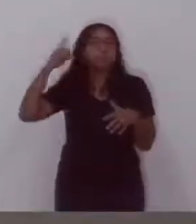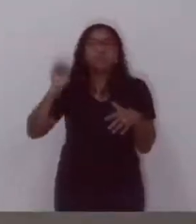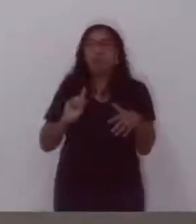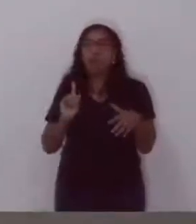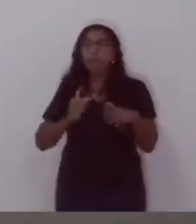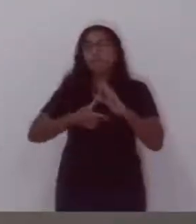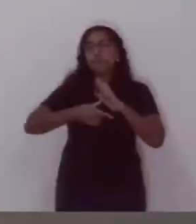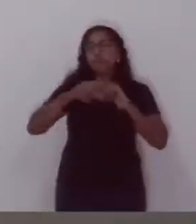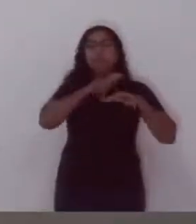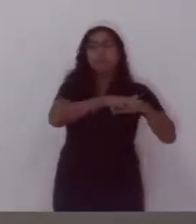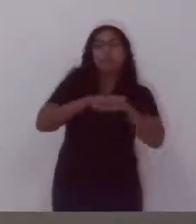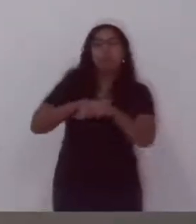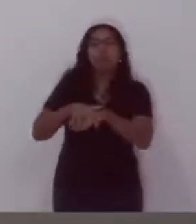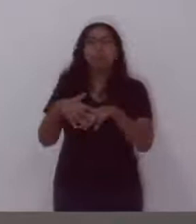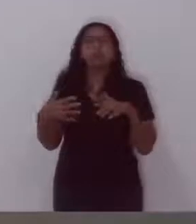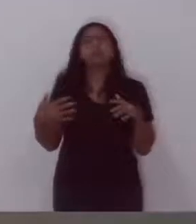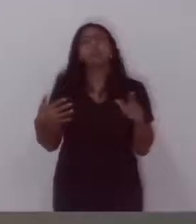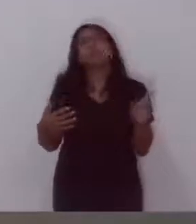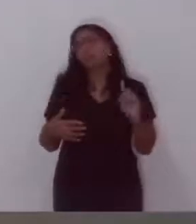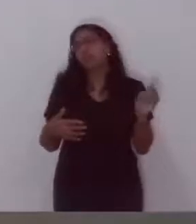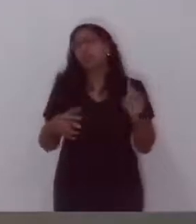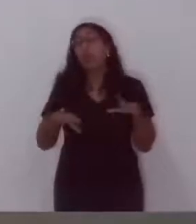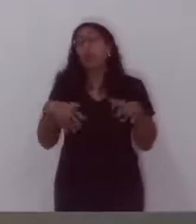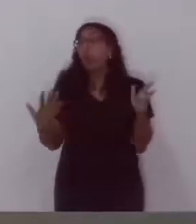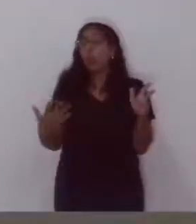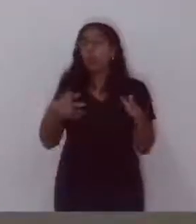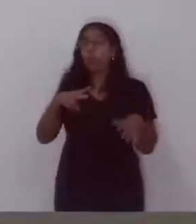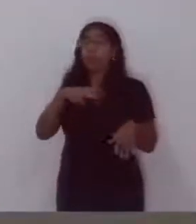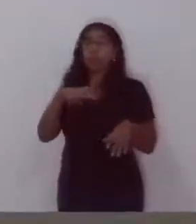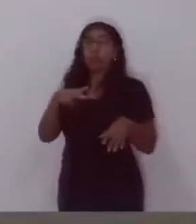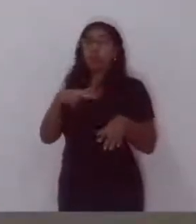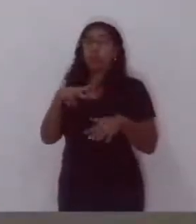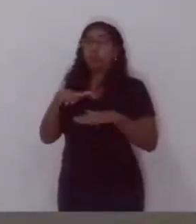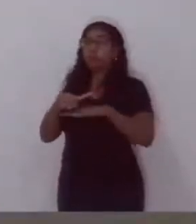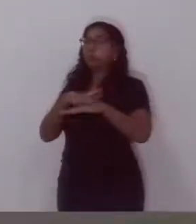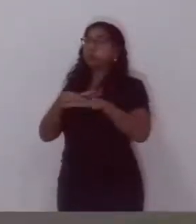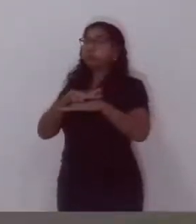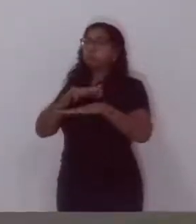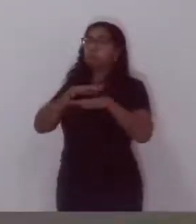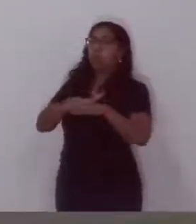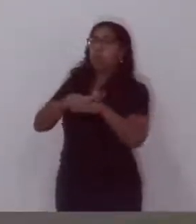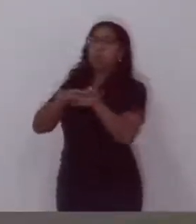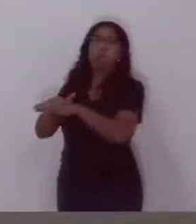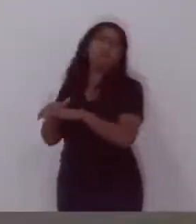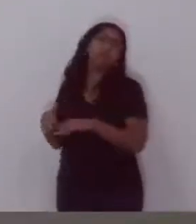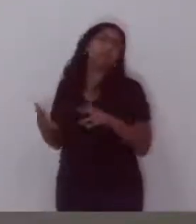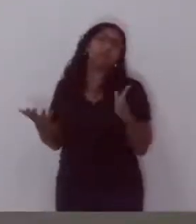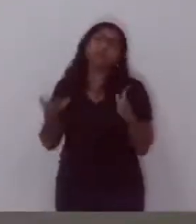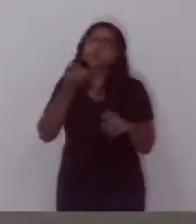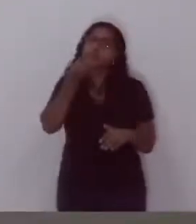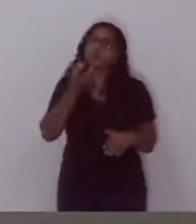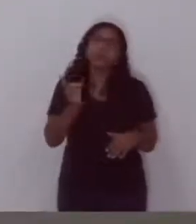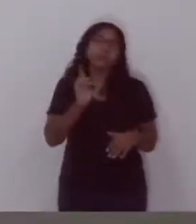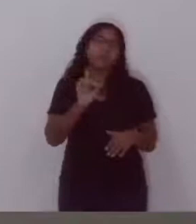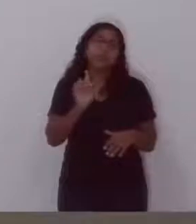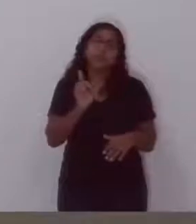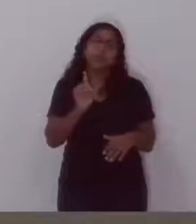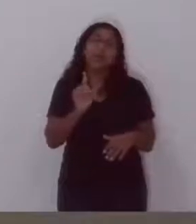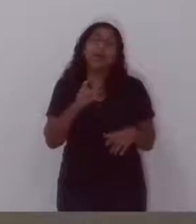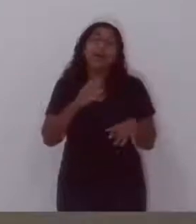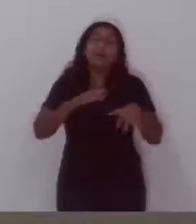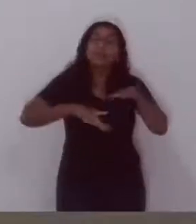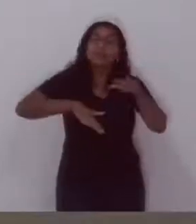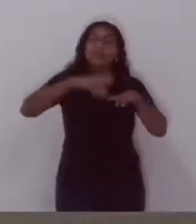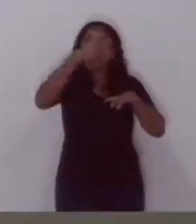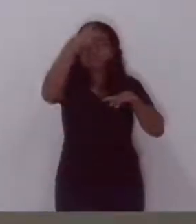redes sociais, ou pessoalmente também. Porque as pessoas, às vezes, ela ofende